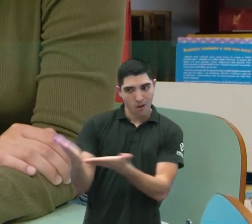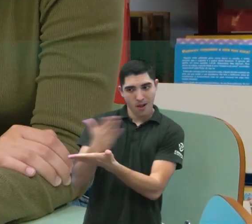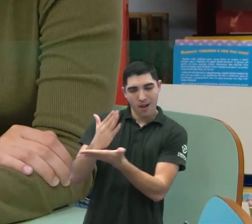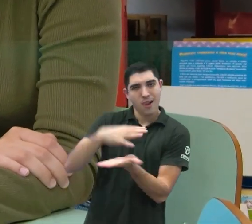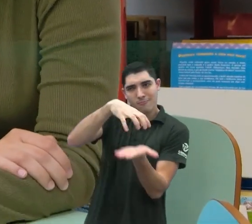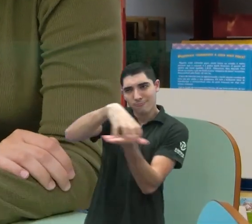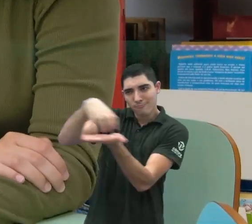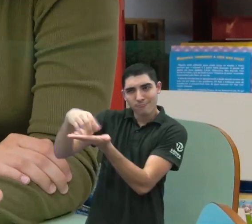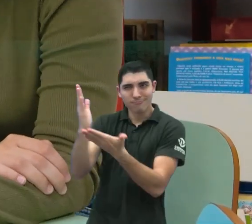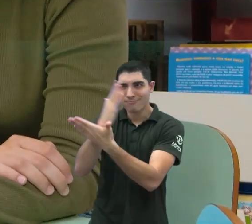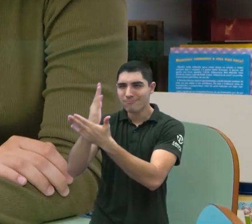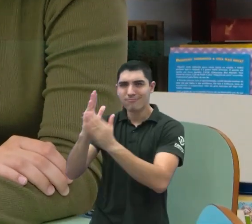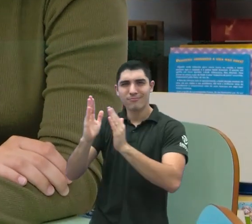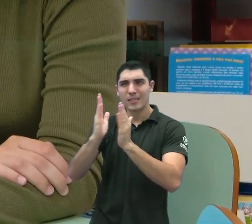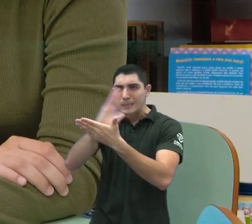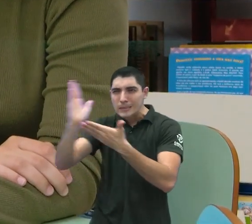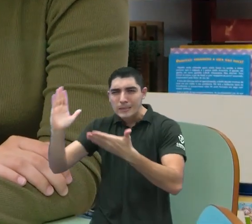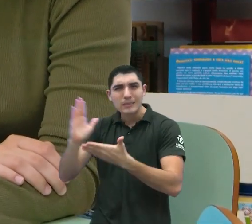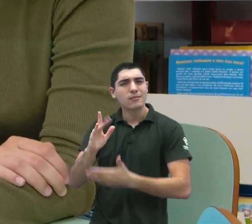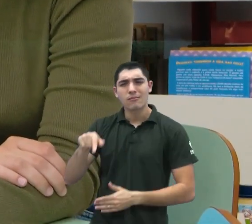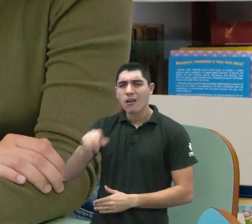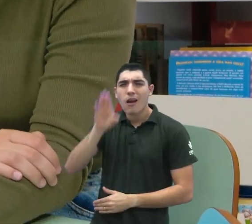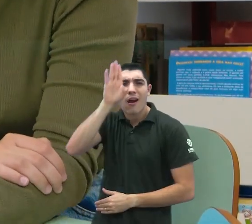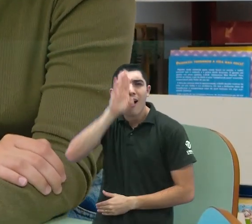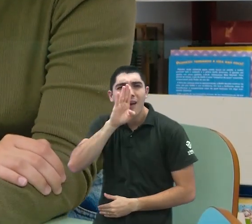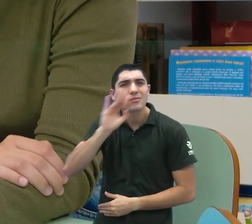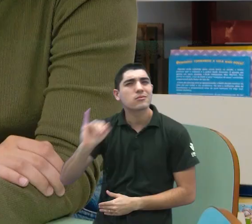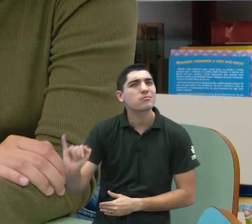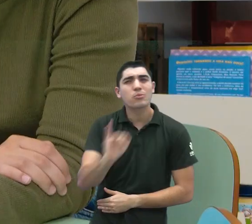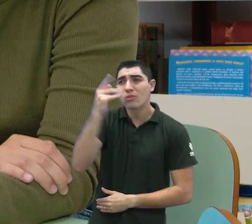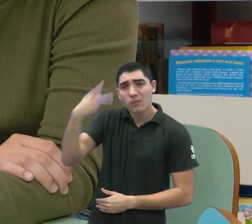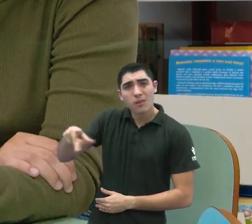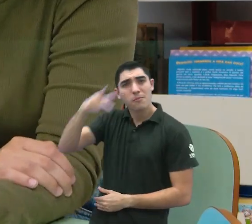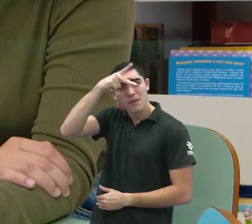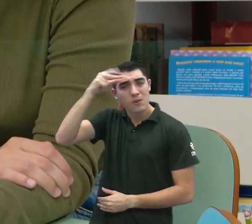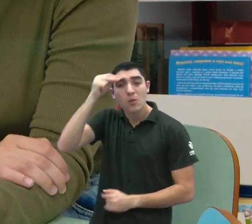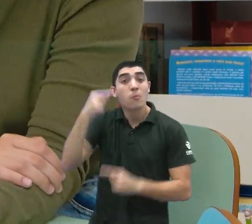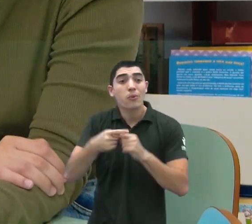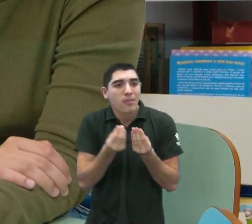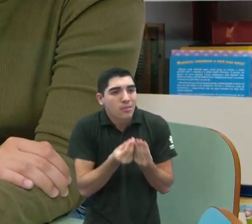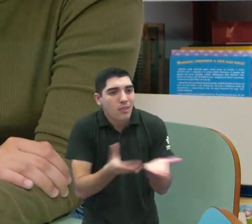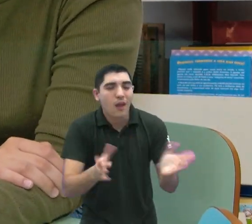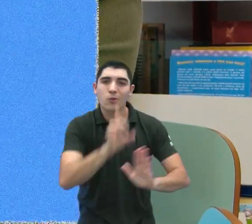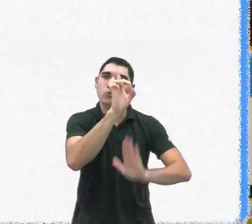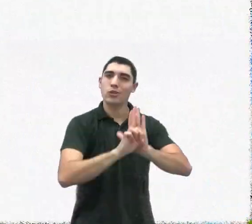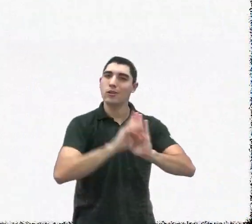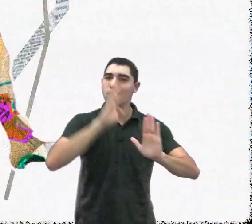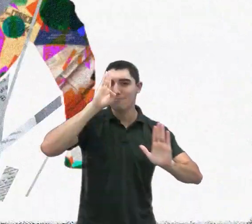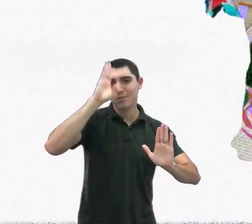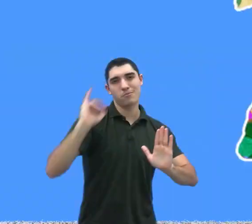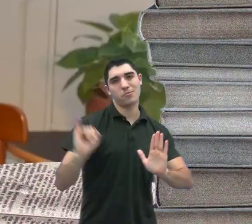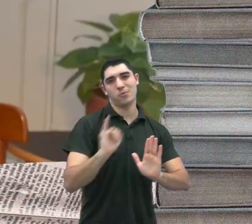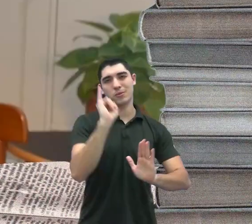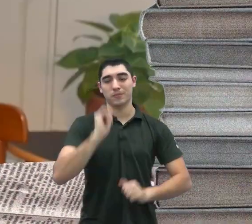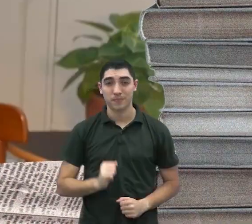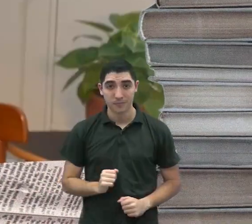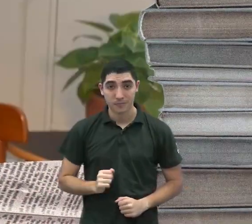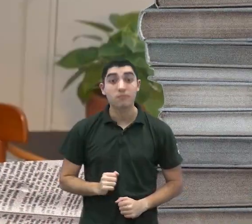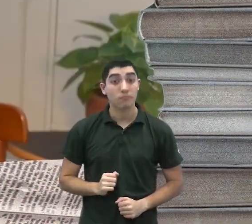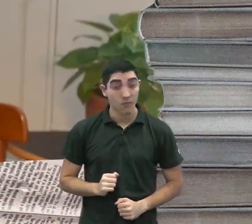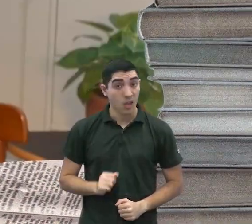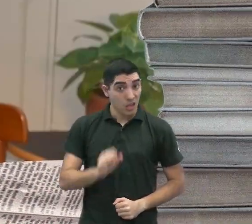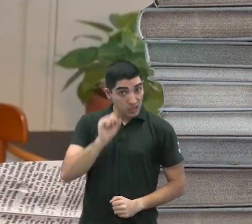bibliotecas públicas são tão importantes. Elas asseguram um dos nossos direitos mais essenciais. Quando você